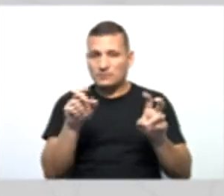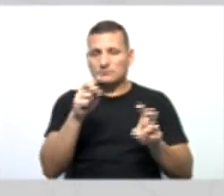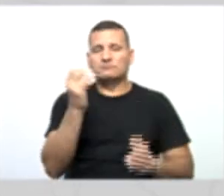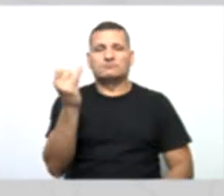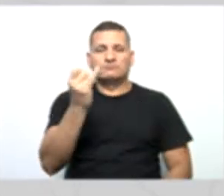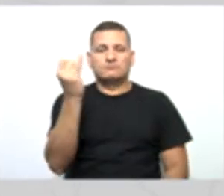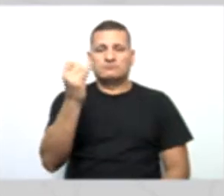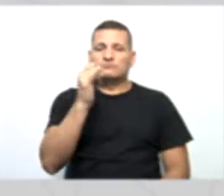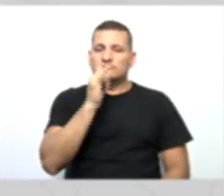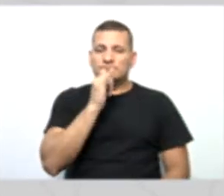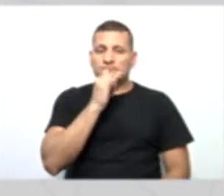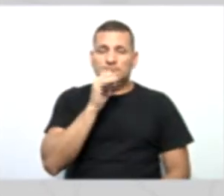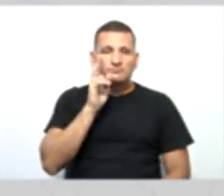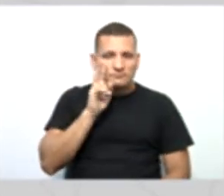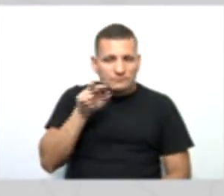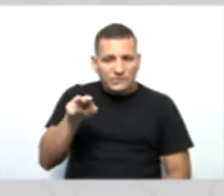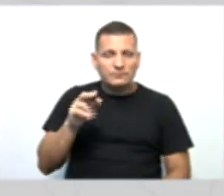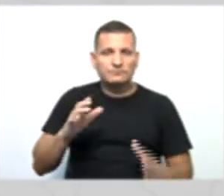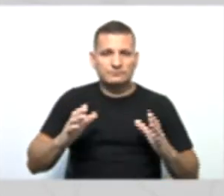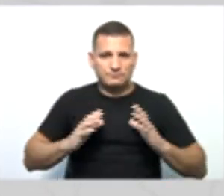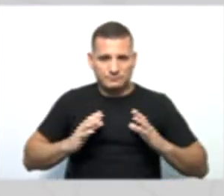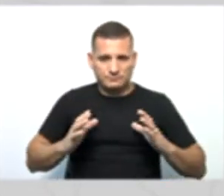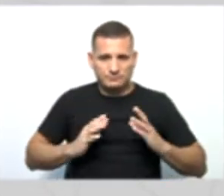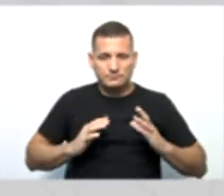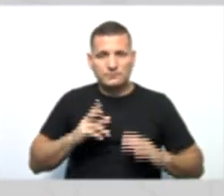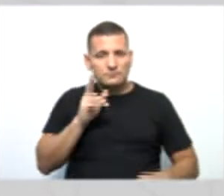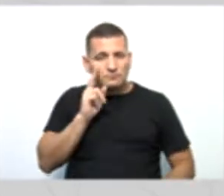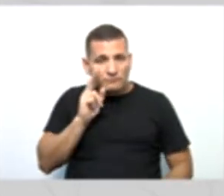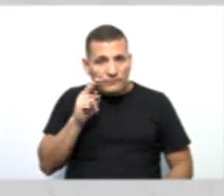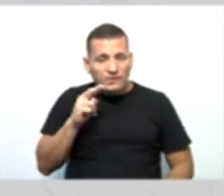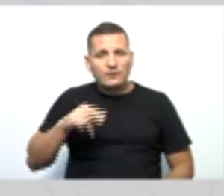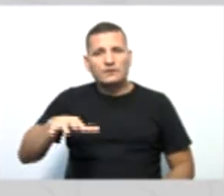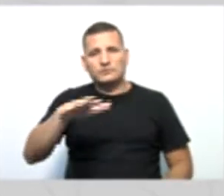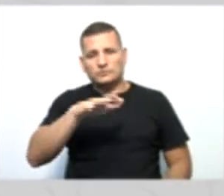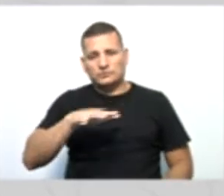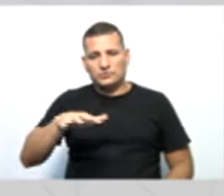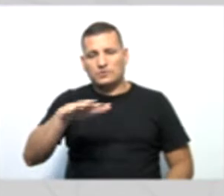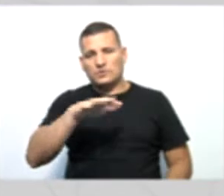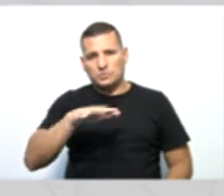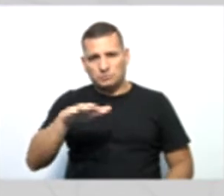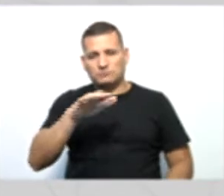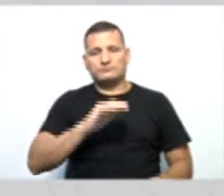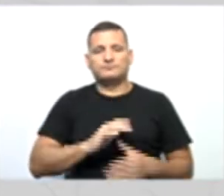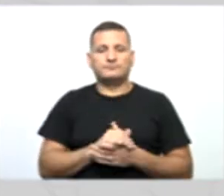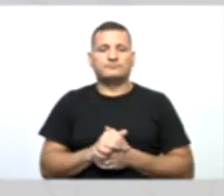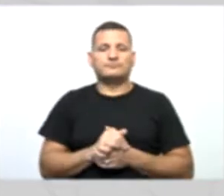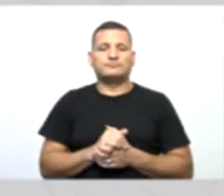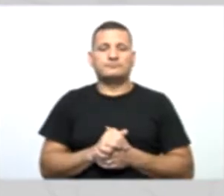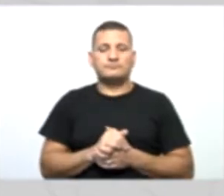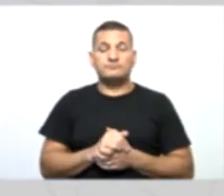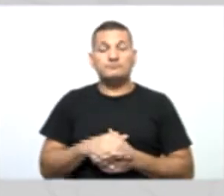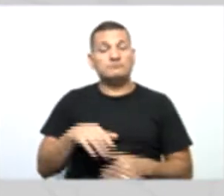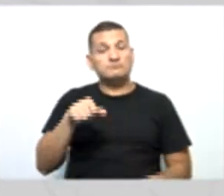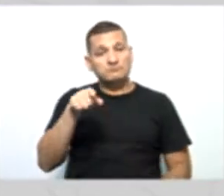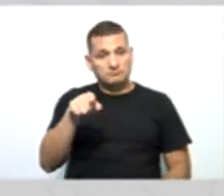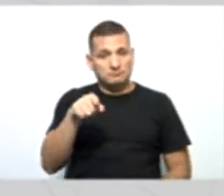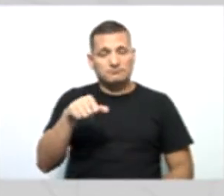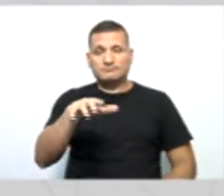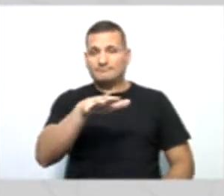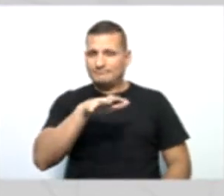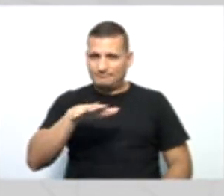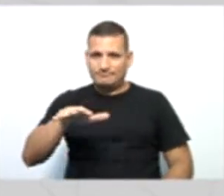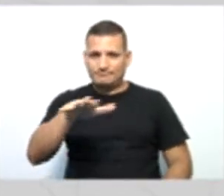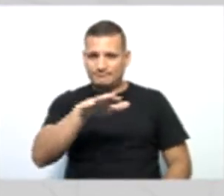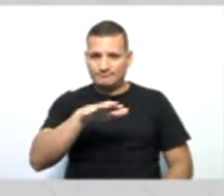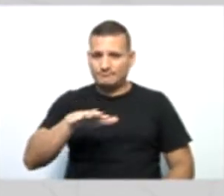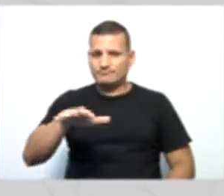uma cidade, uma região que pode ser composta com mais cidades, mais municípios, e essa região,